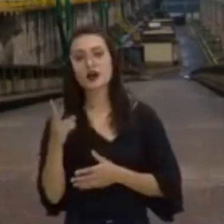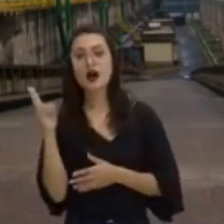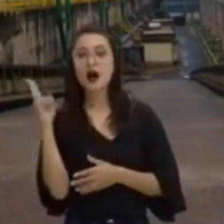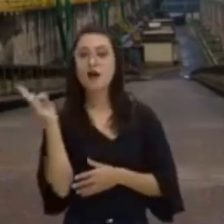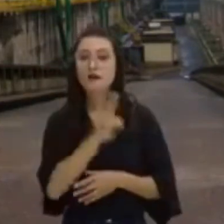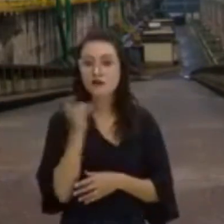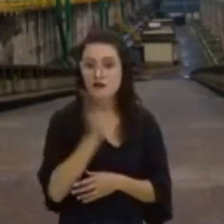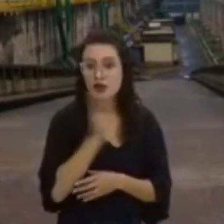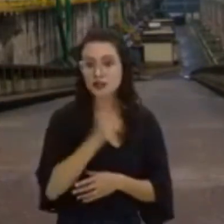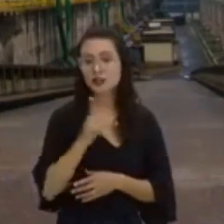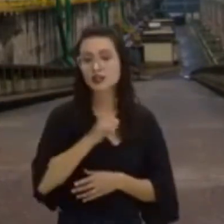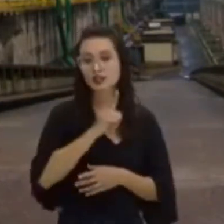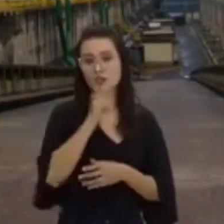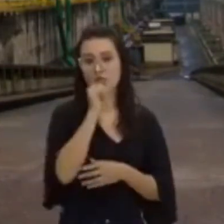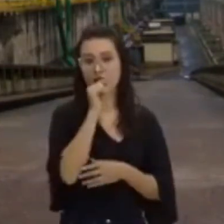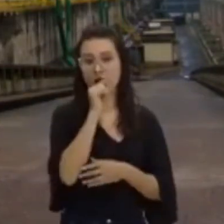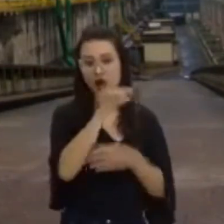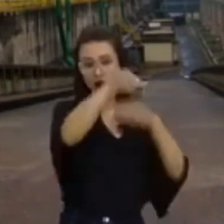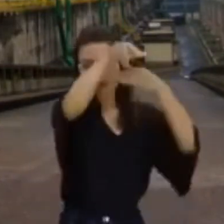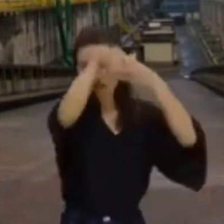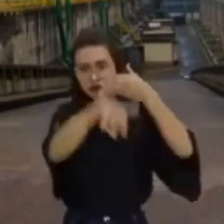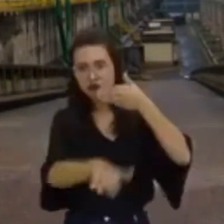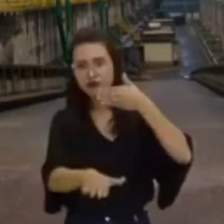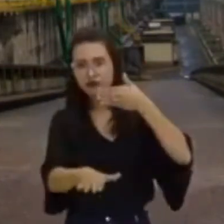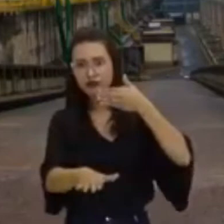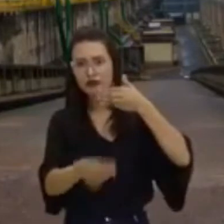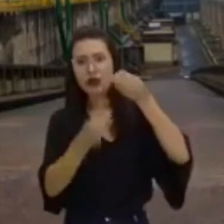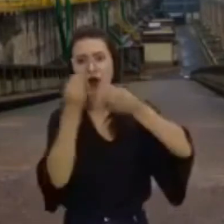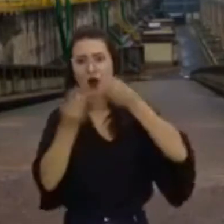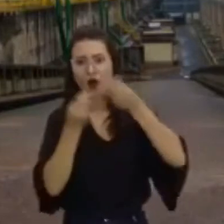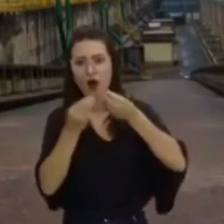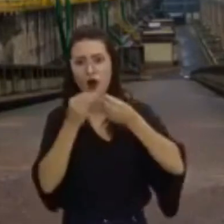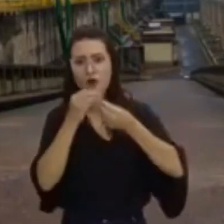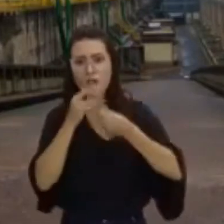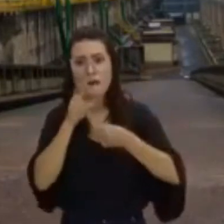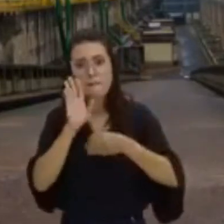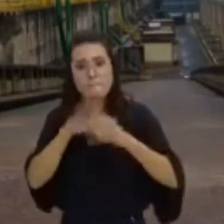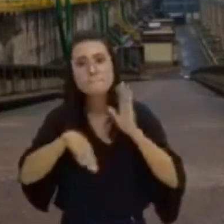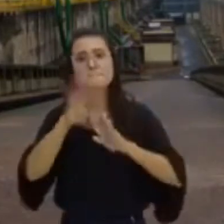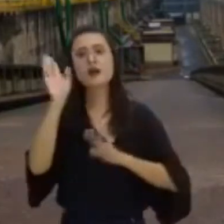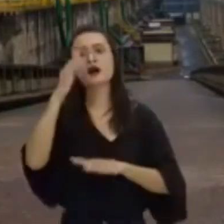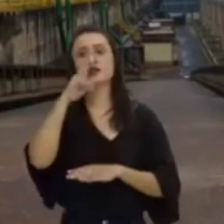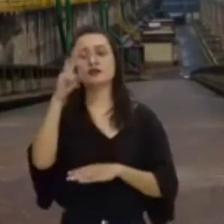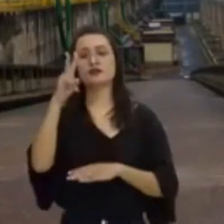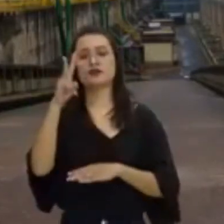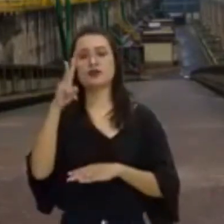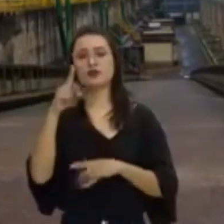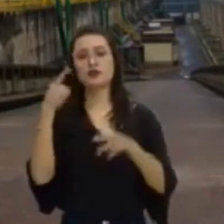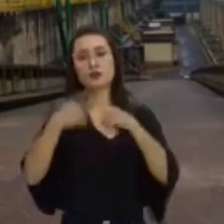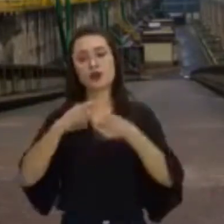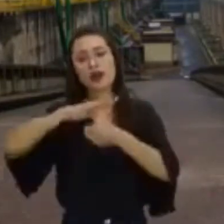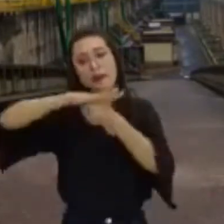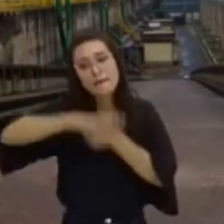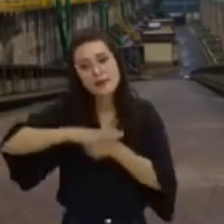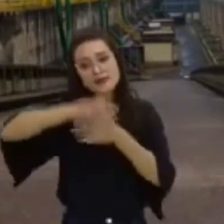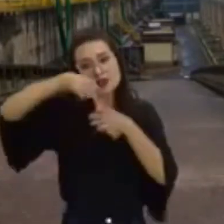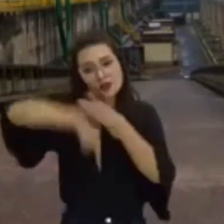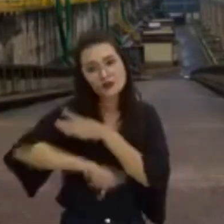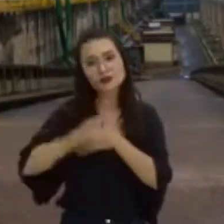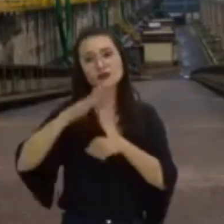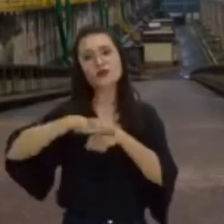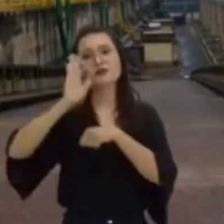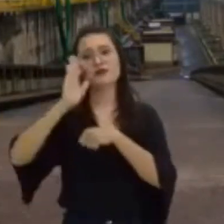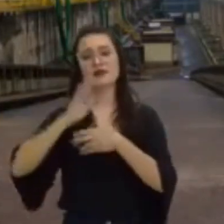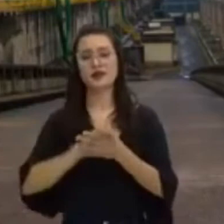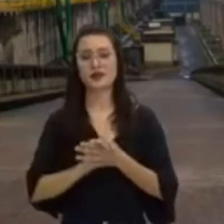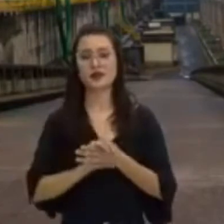líquido, se a gente fizer uma abertura, vai ser maior. É por isso que no filtro, a parte de baixo é onde